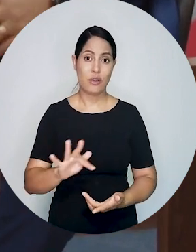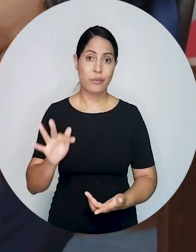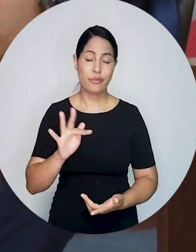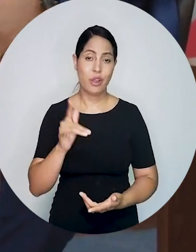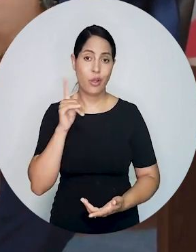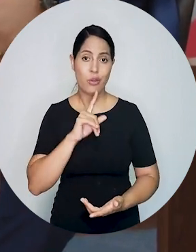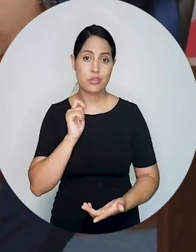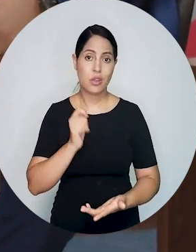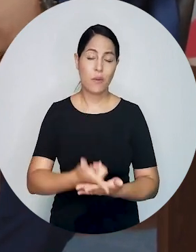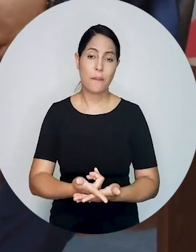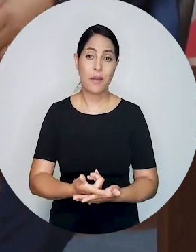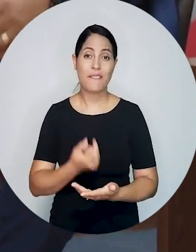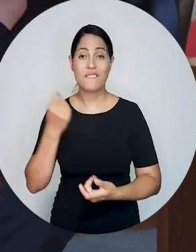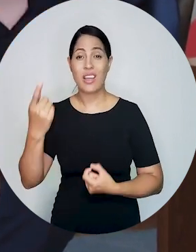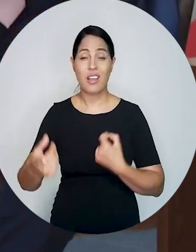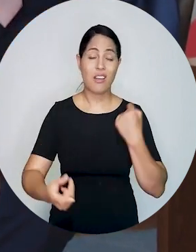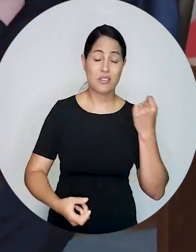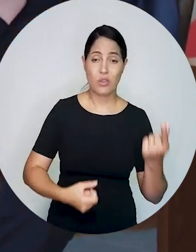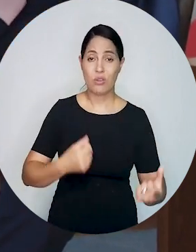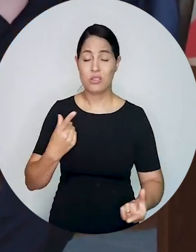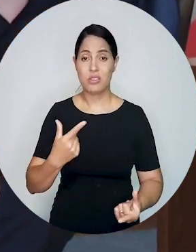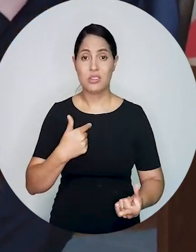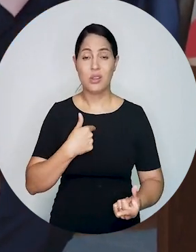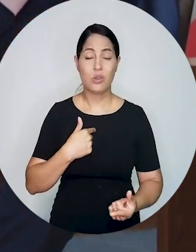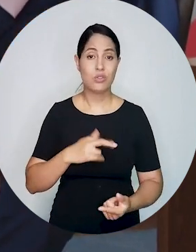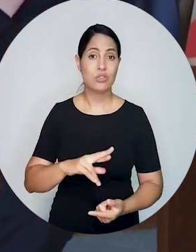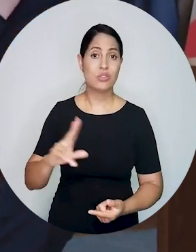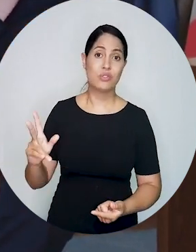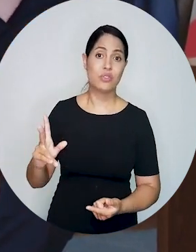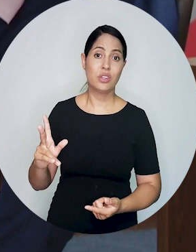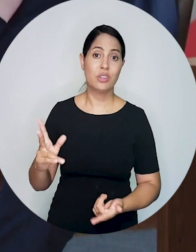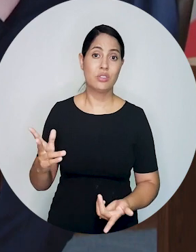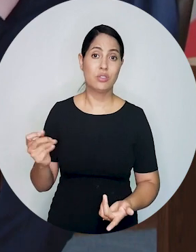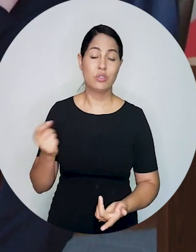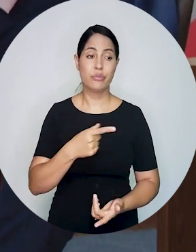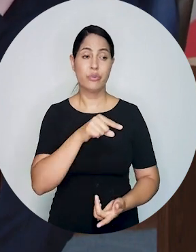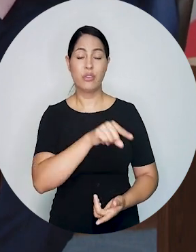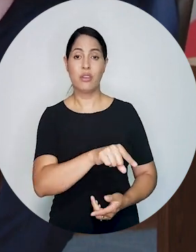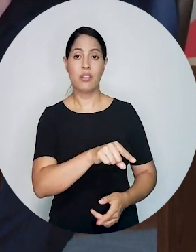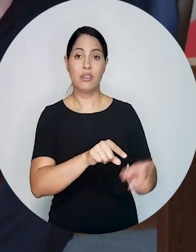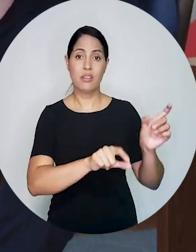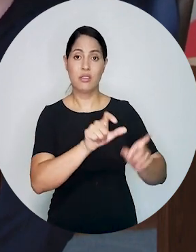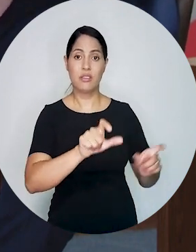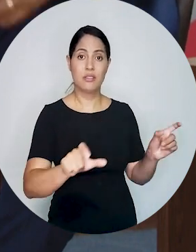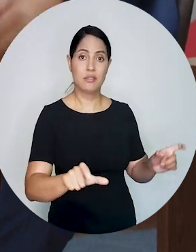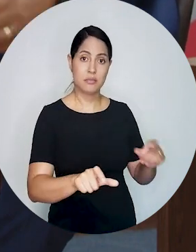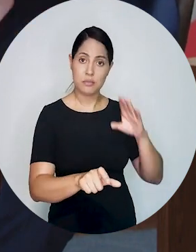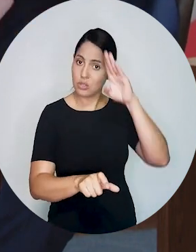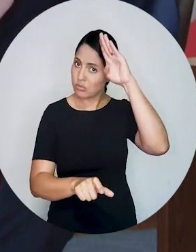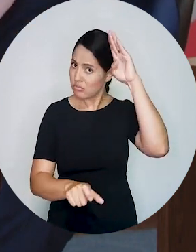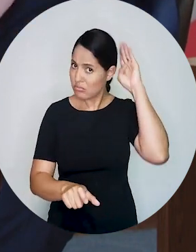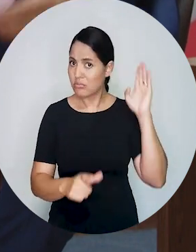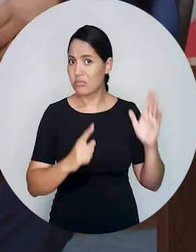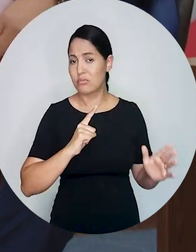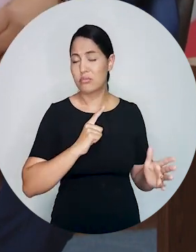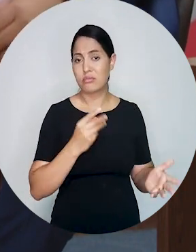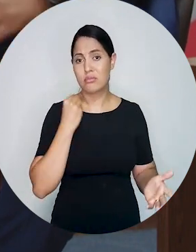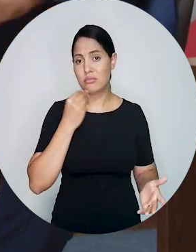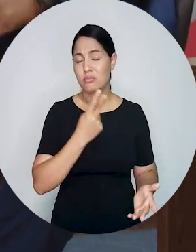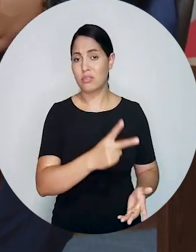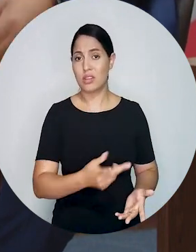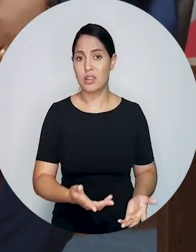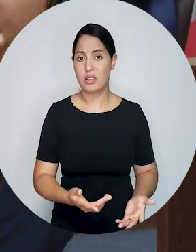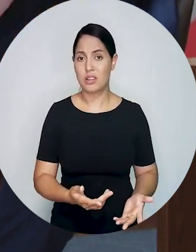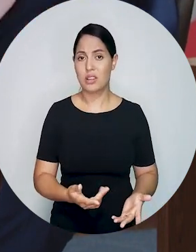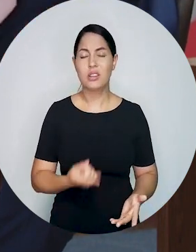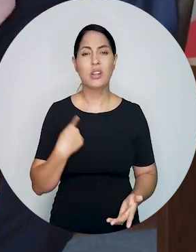dinheirinho para comer na faculdade, né? Então, assim, eu tive que fazer esse processo todo totalmente diferente do que talvez uma realidade para muitos acadêmicos.